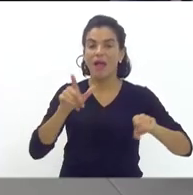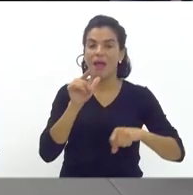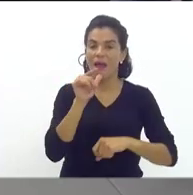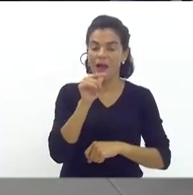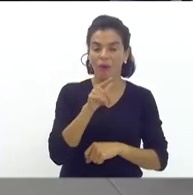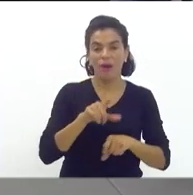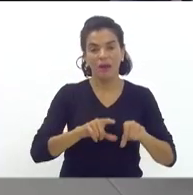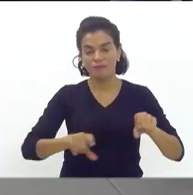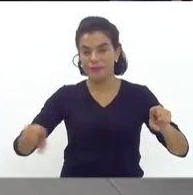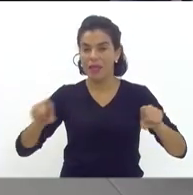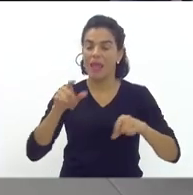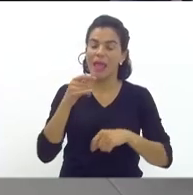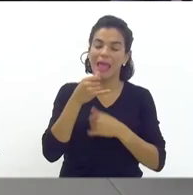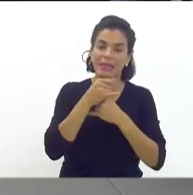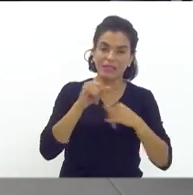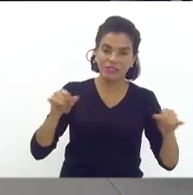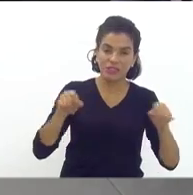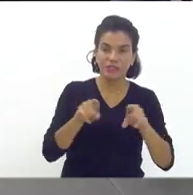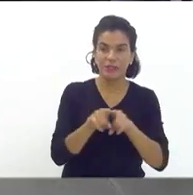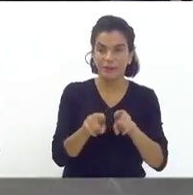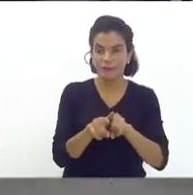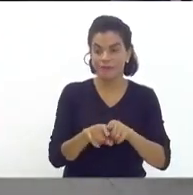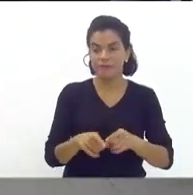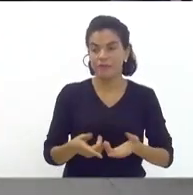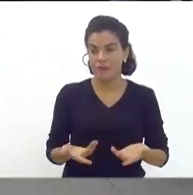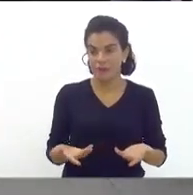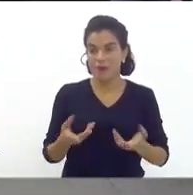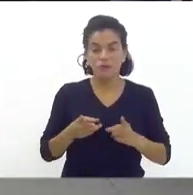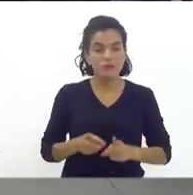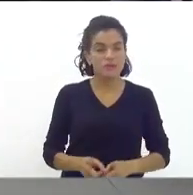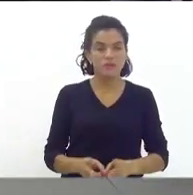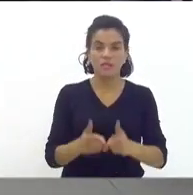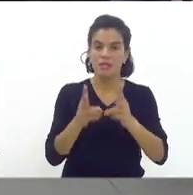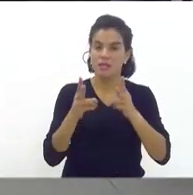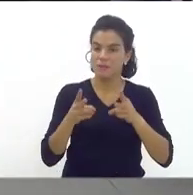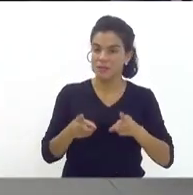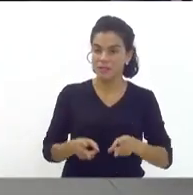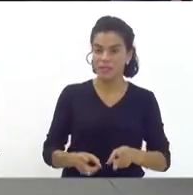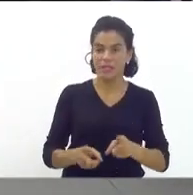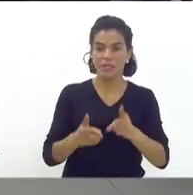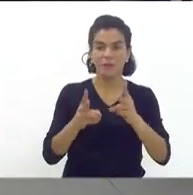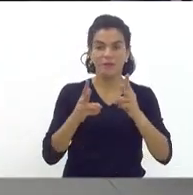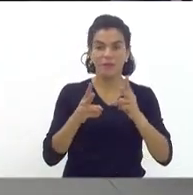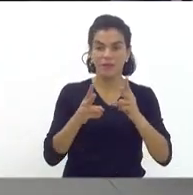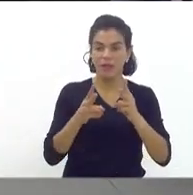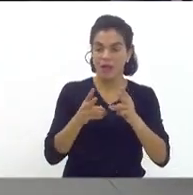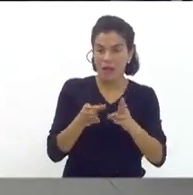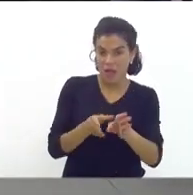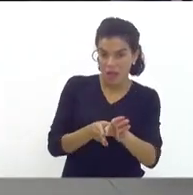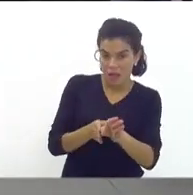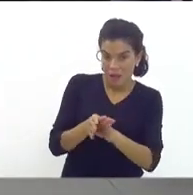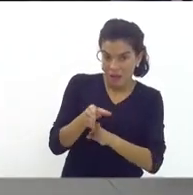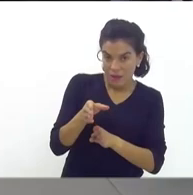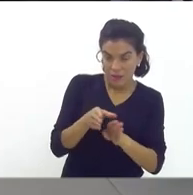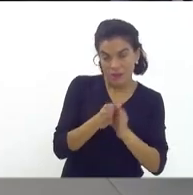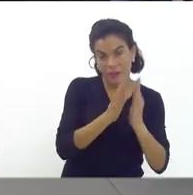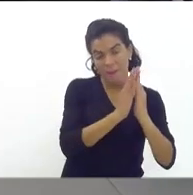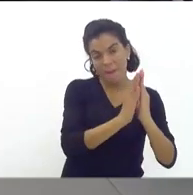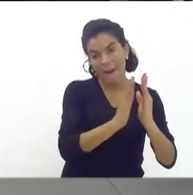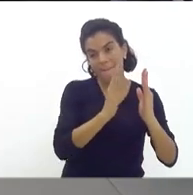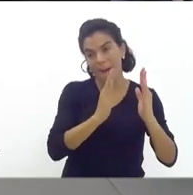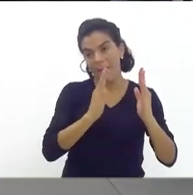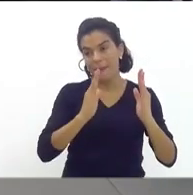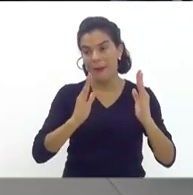energia política tarifária e resíduos sólidos então é sempre é a instrução de todos os processos que